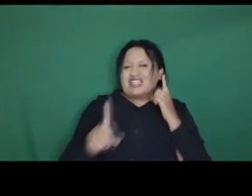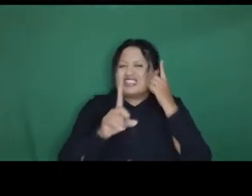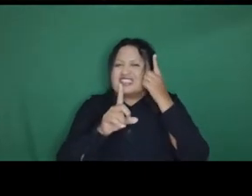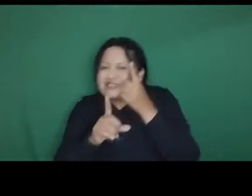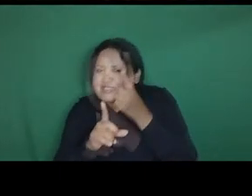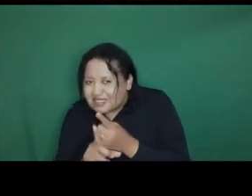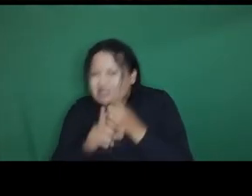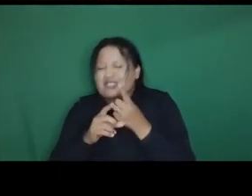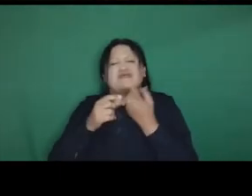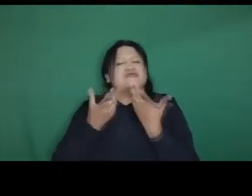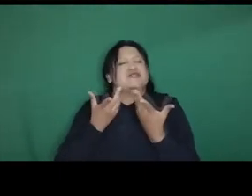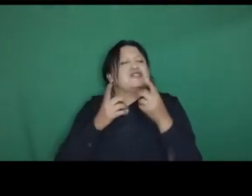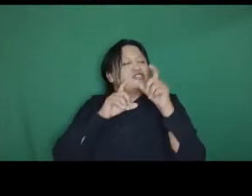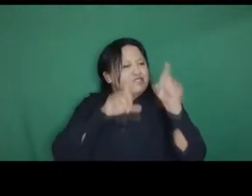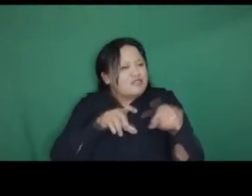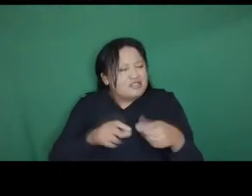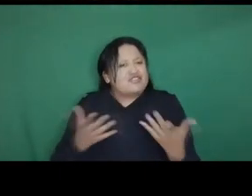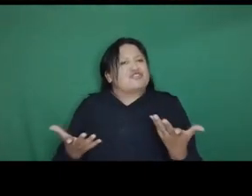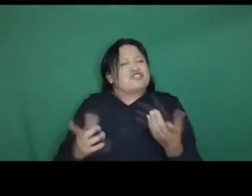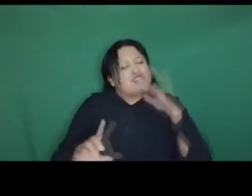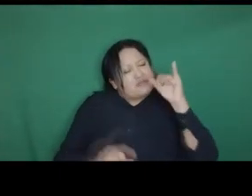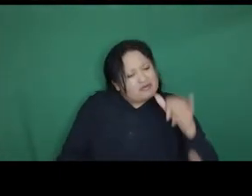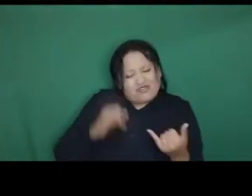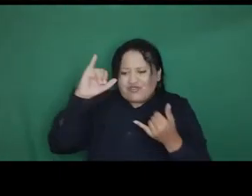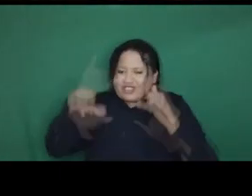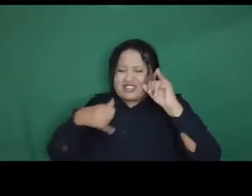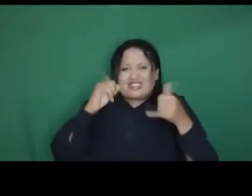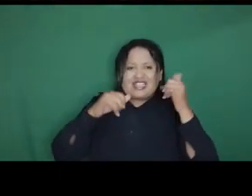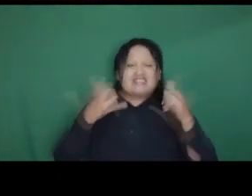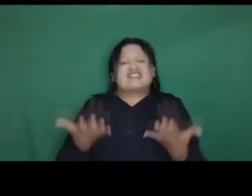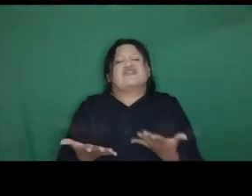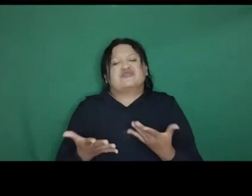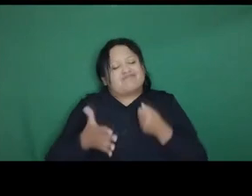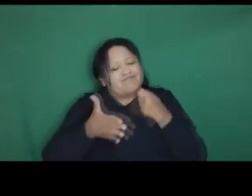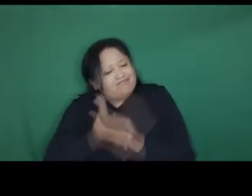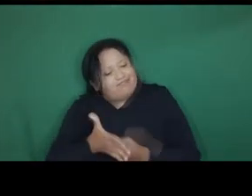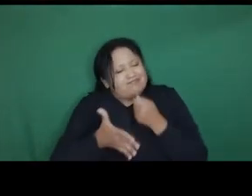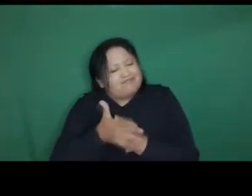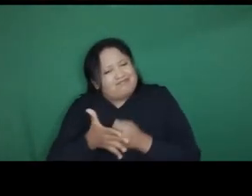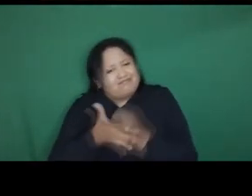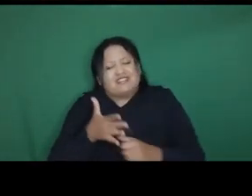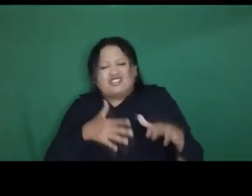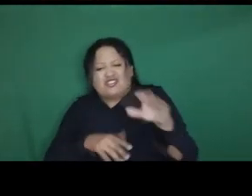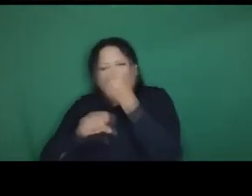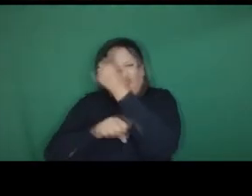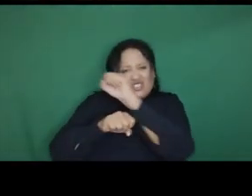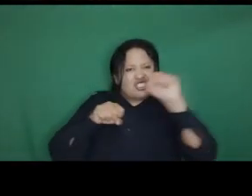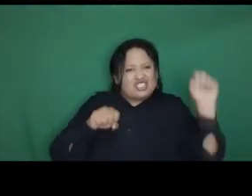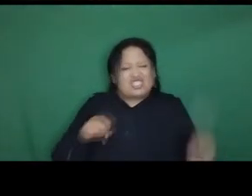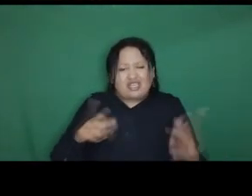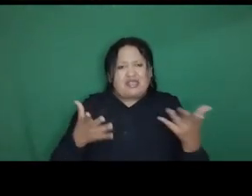a forma de opressão como queima os domina as pessoas que têm os meios de produção como elas dominam né